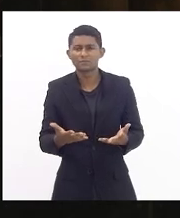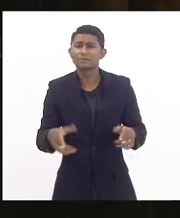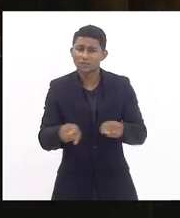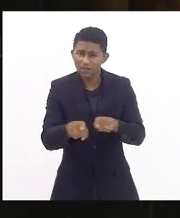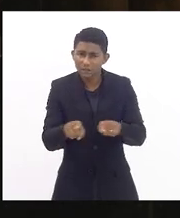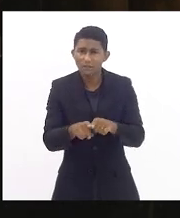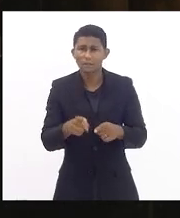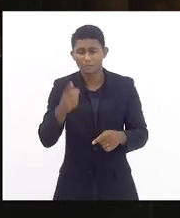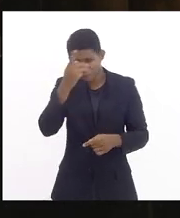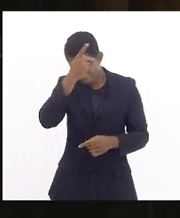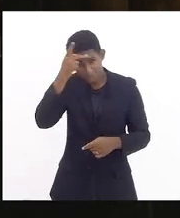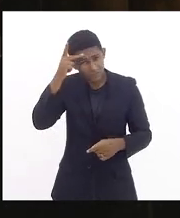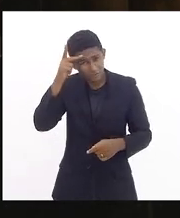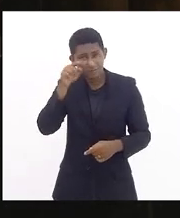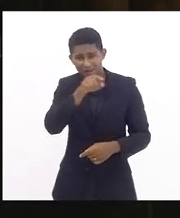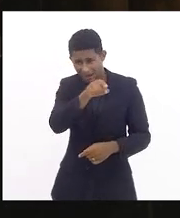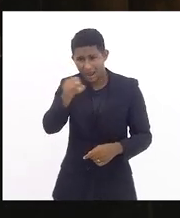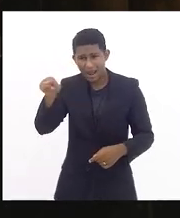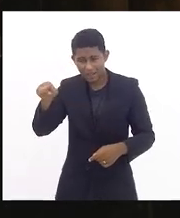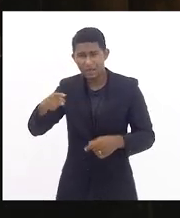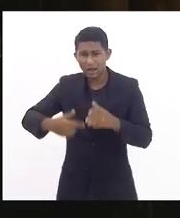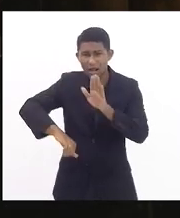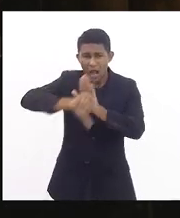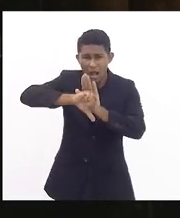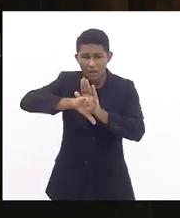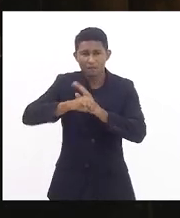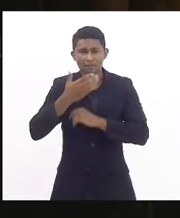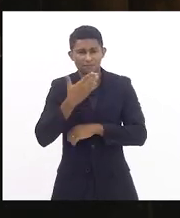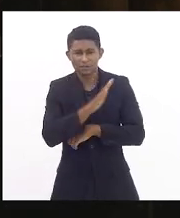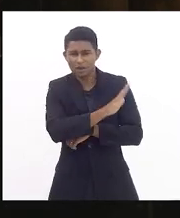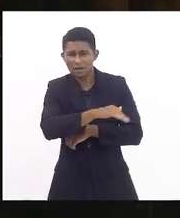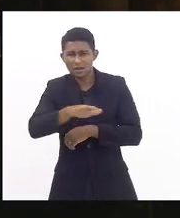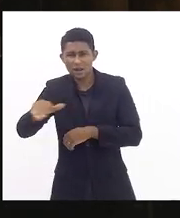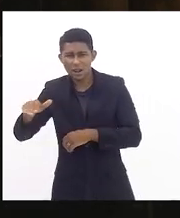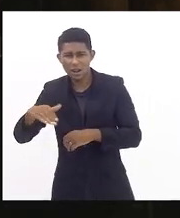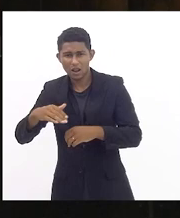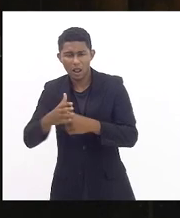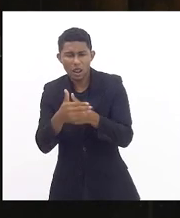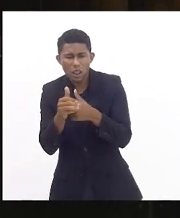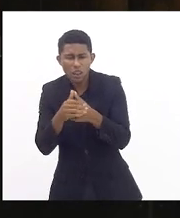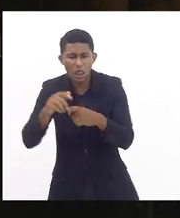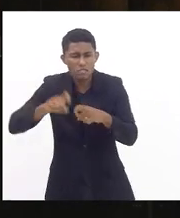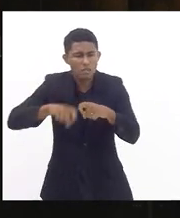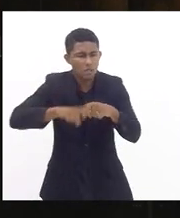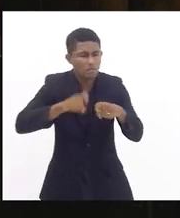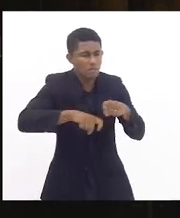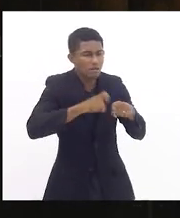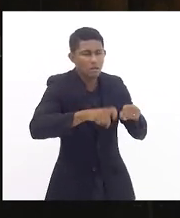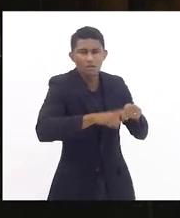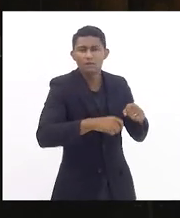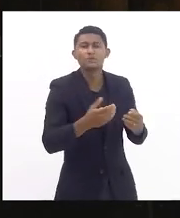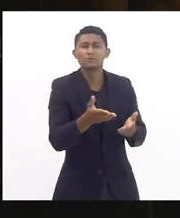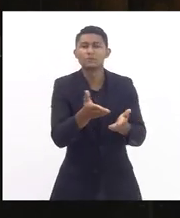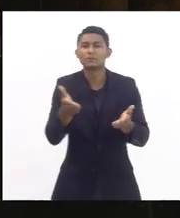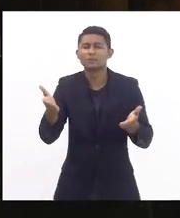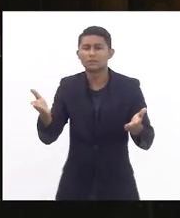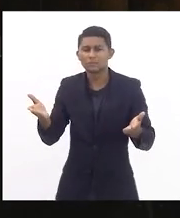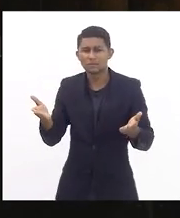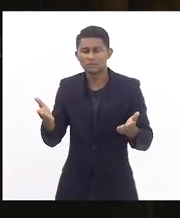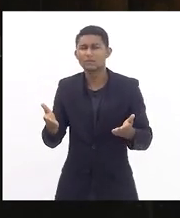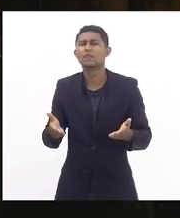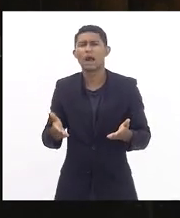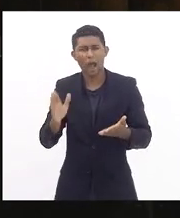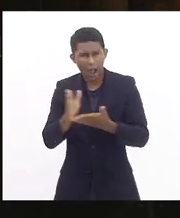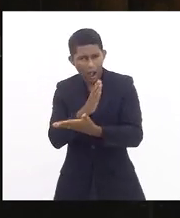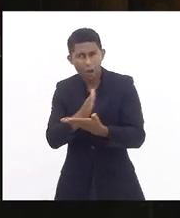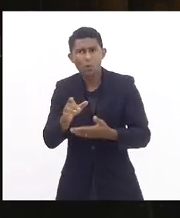sem vergonhas, pedófilos, que vivem assediados pelo desejo de abusar de uma criança, e que